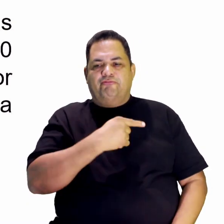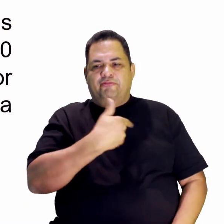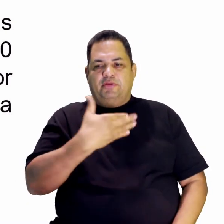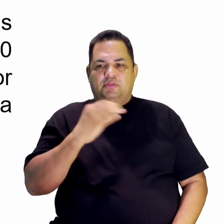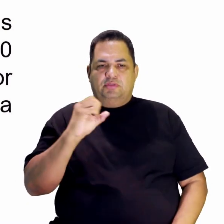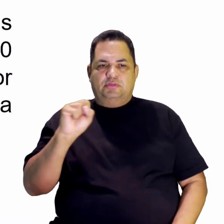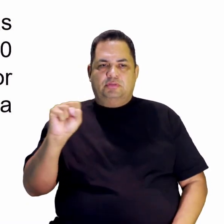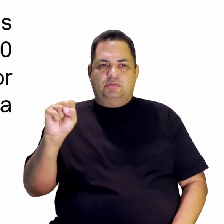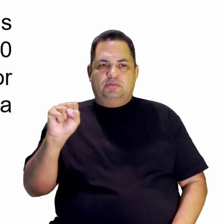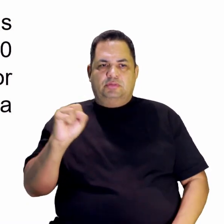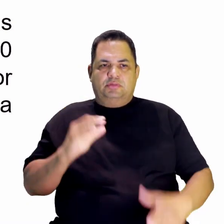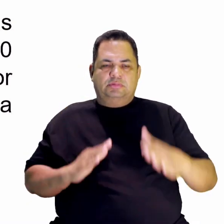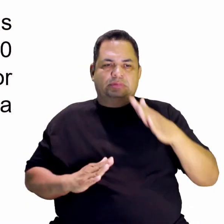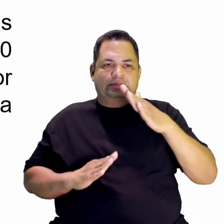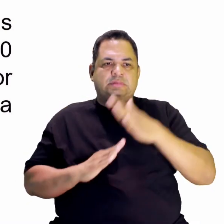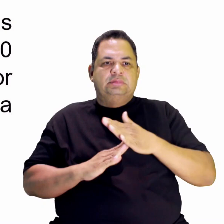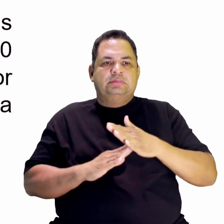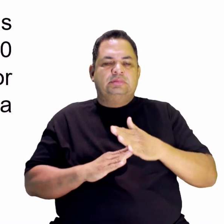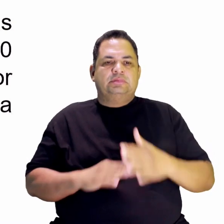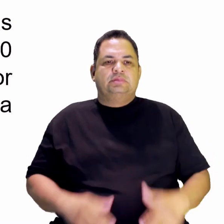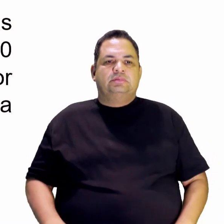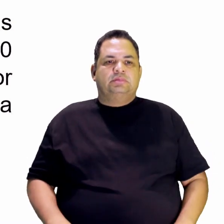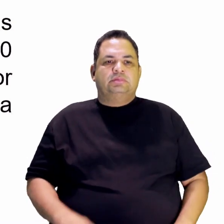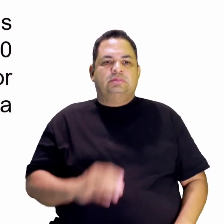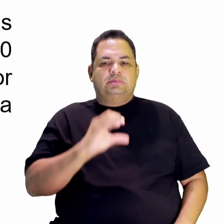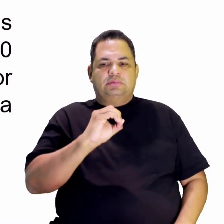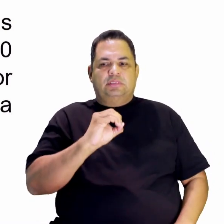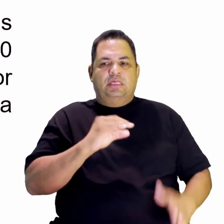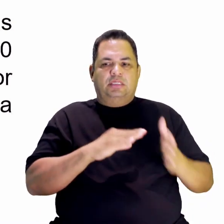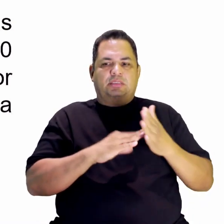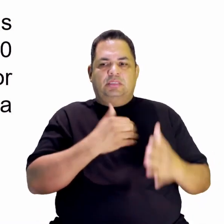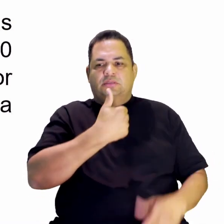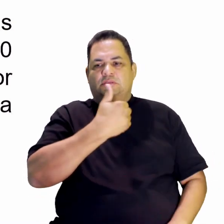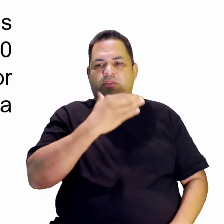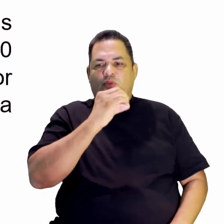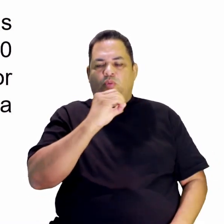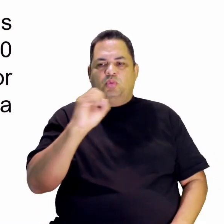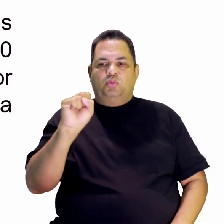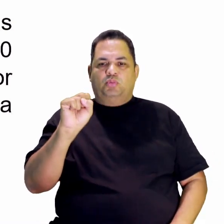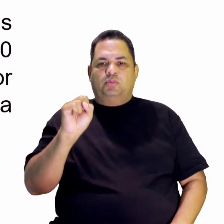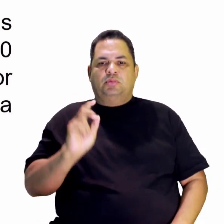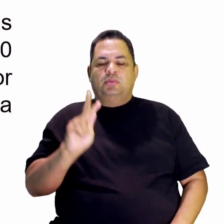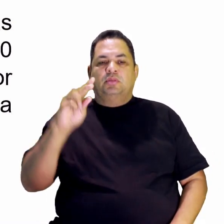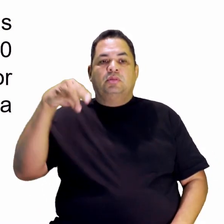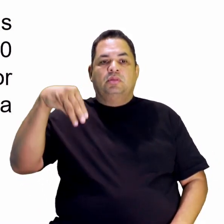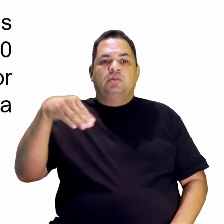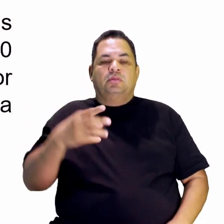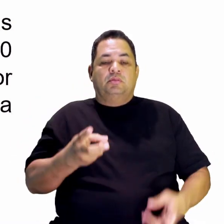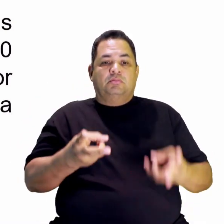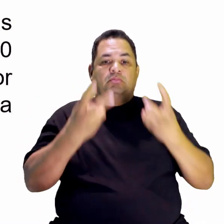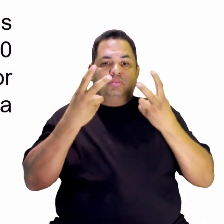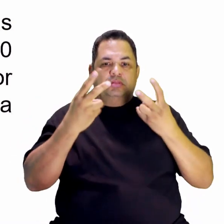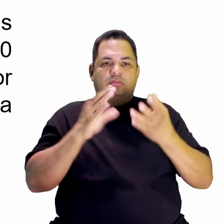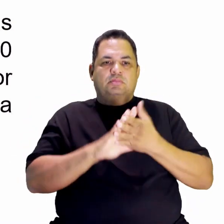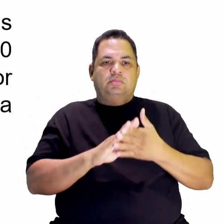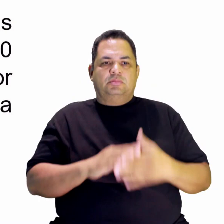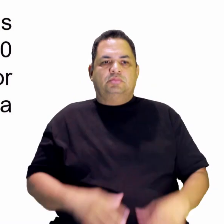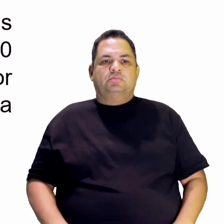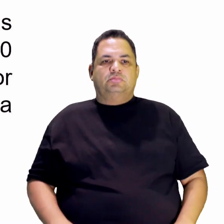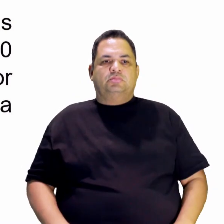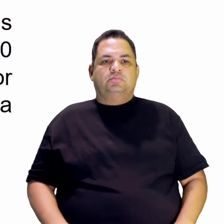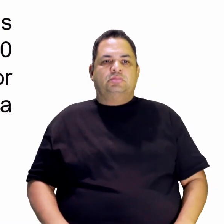segundos, 20 segundos ele vai de 0 a 108 km por hora. Percebemos aqui que a velocidade